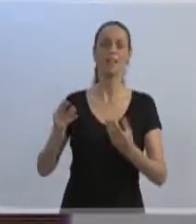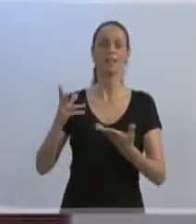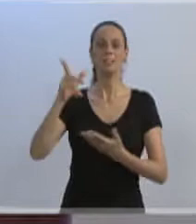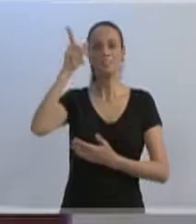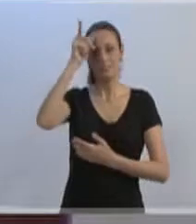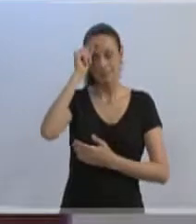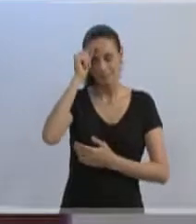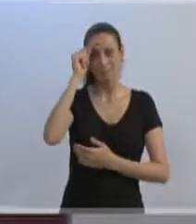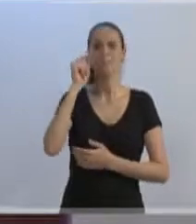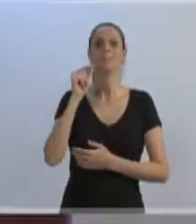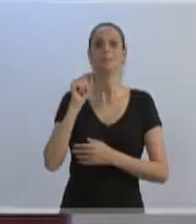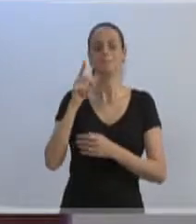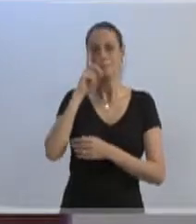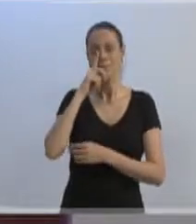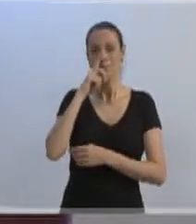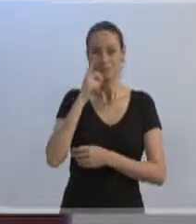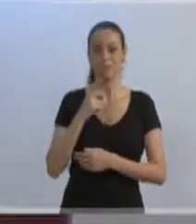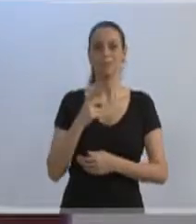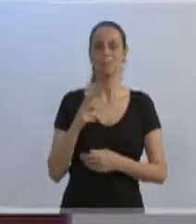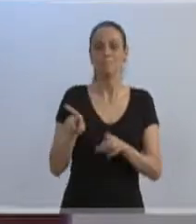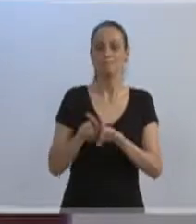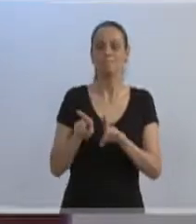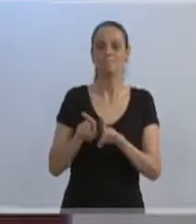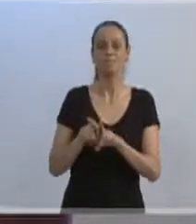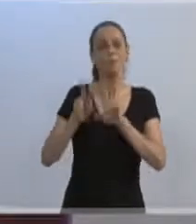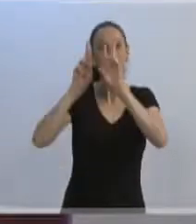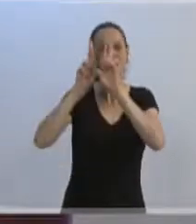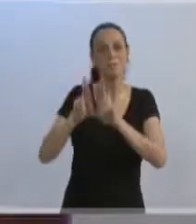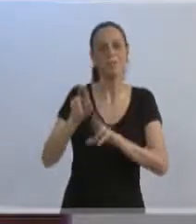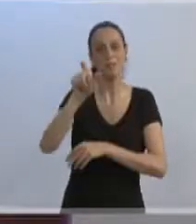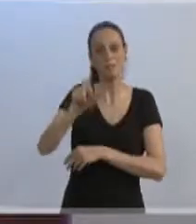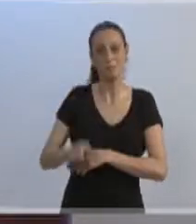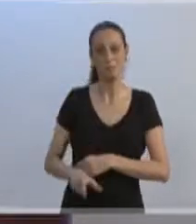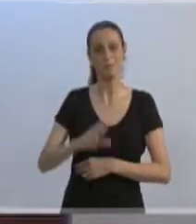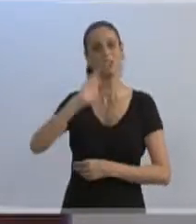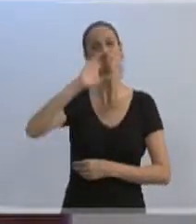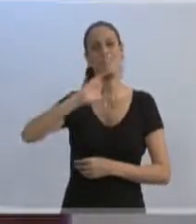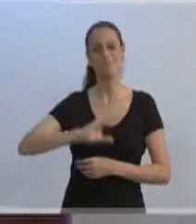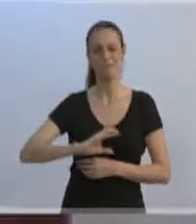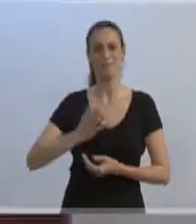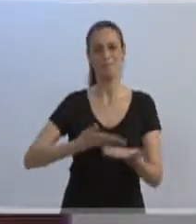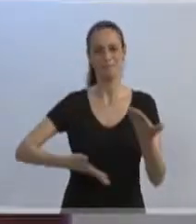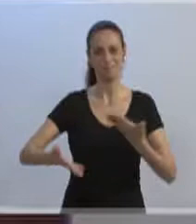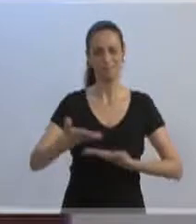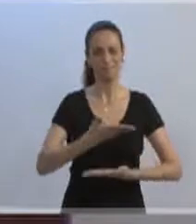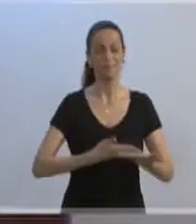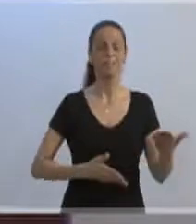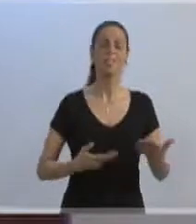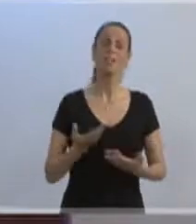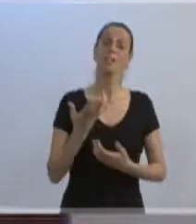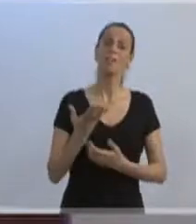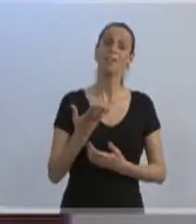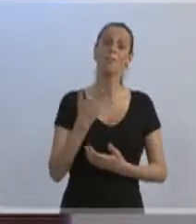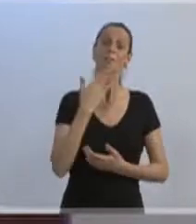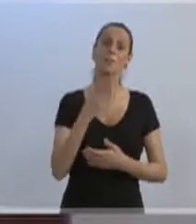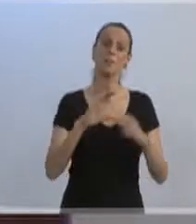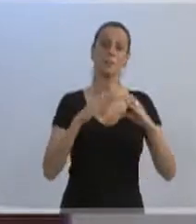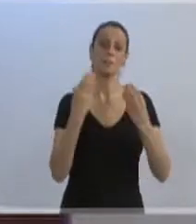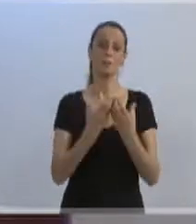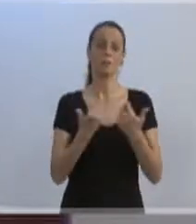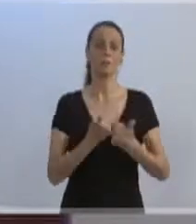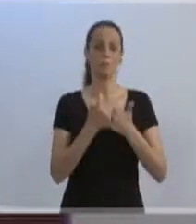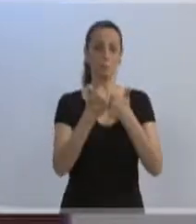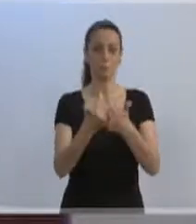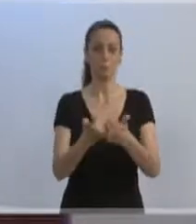ar de civis e civilidade civilização e eles querem contar com o apoio da comunidade